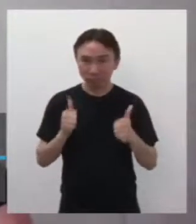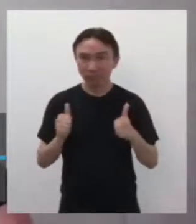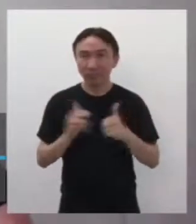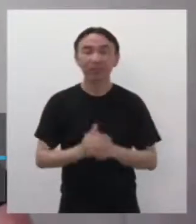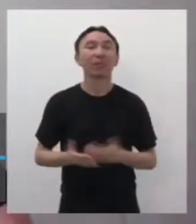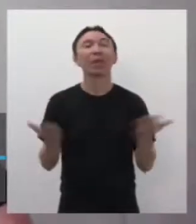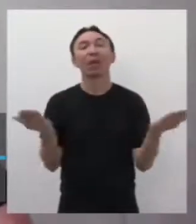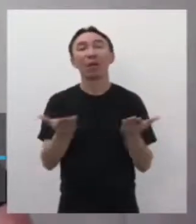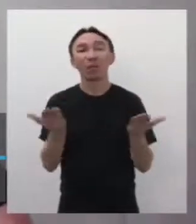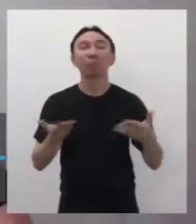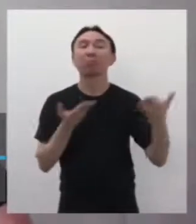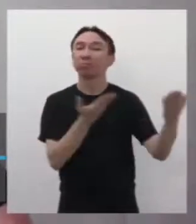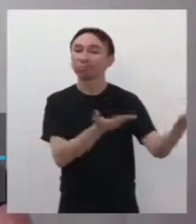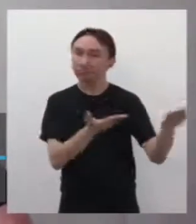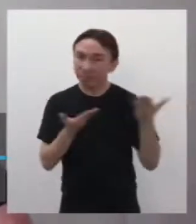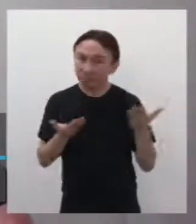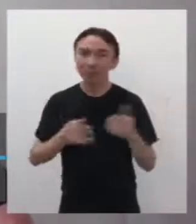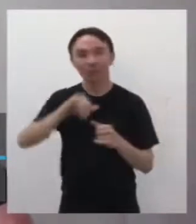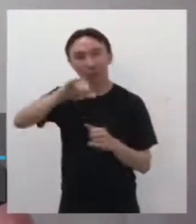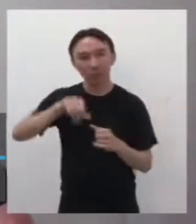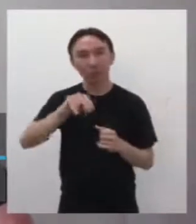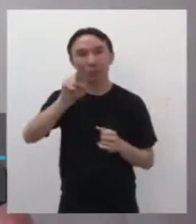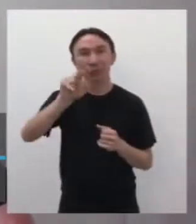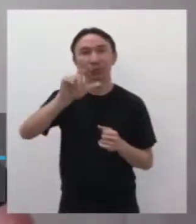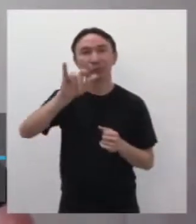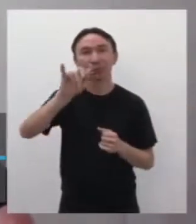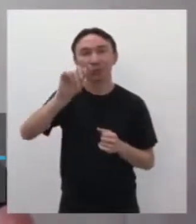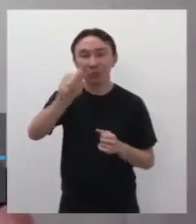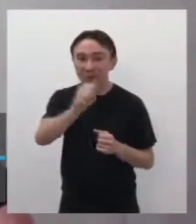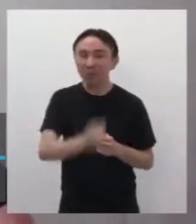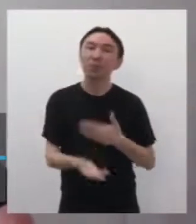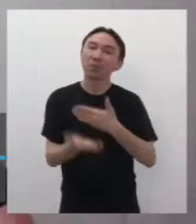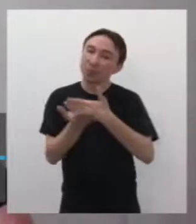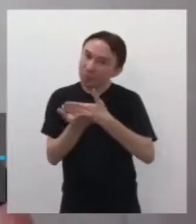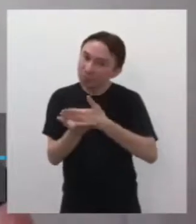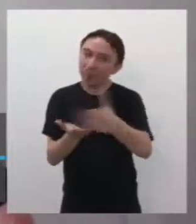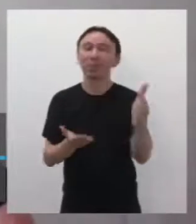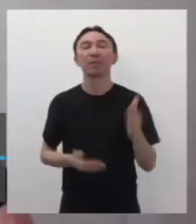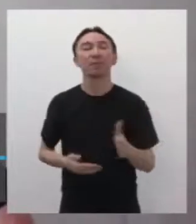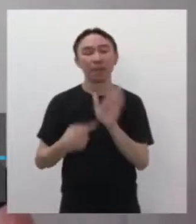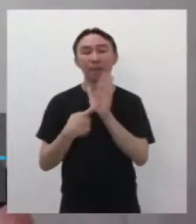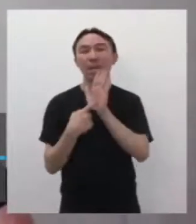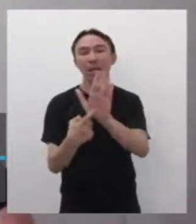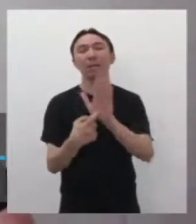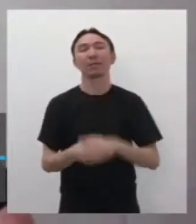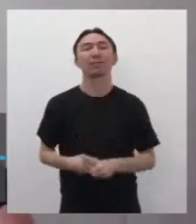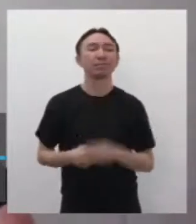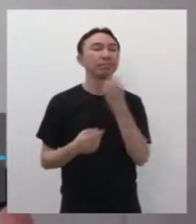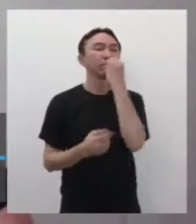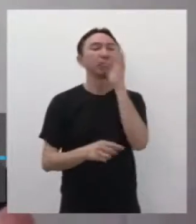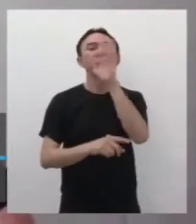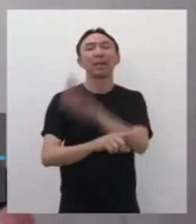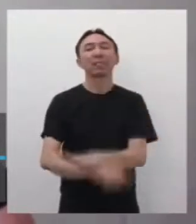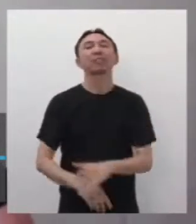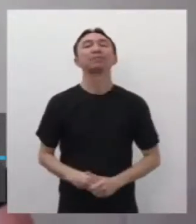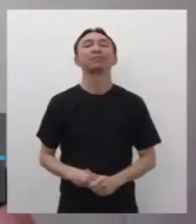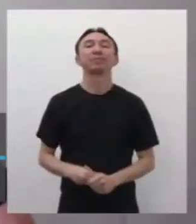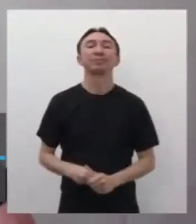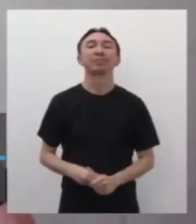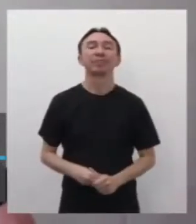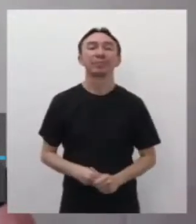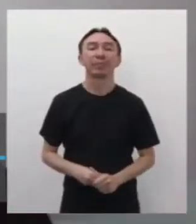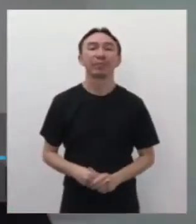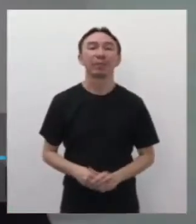de chamar a Júlia para começar essa nossa apresentação. Boa tarde, Júlia.